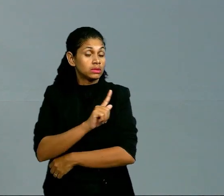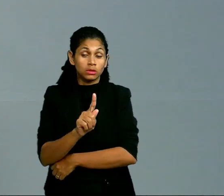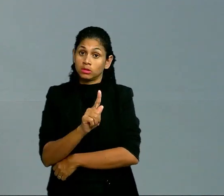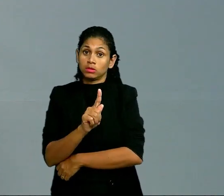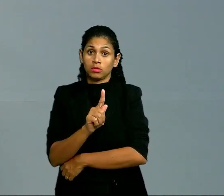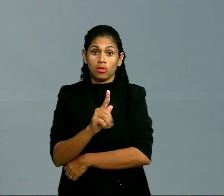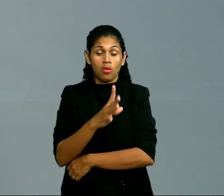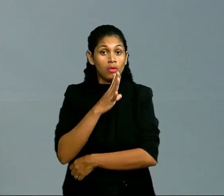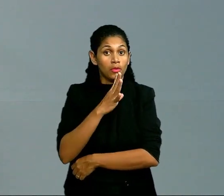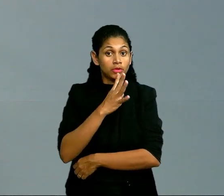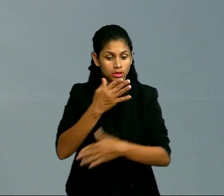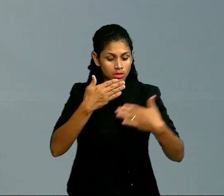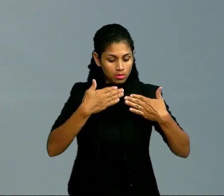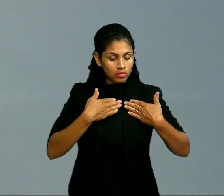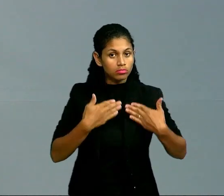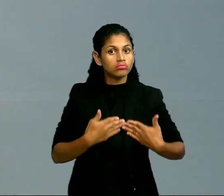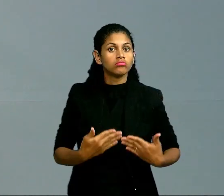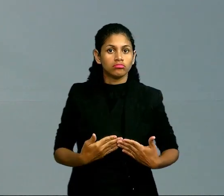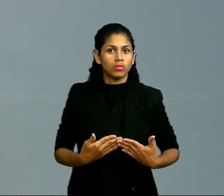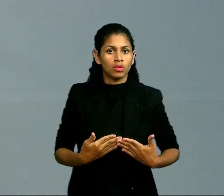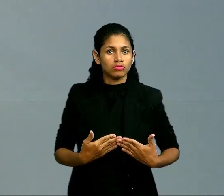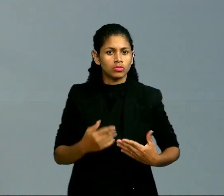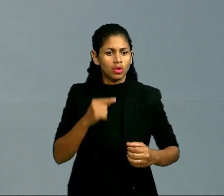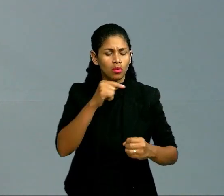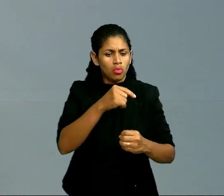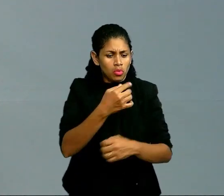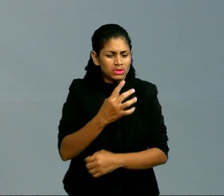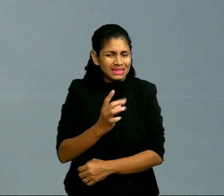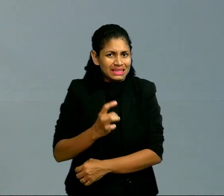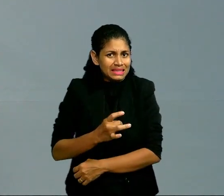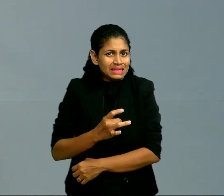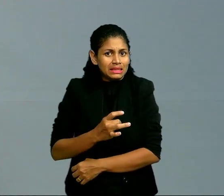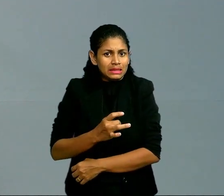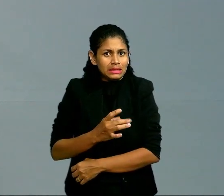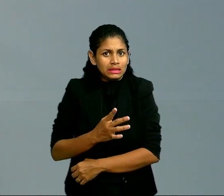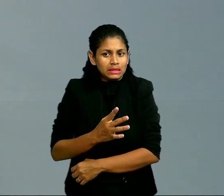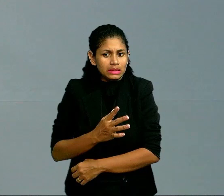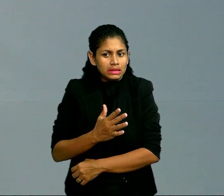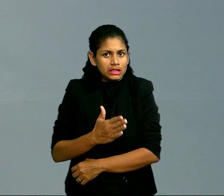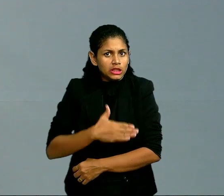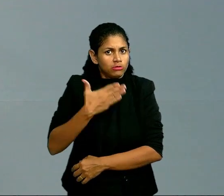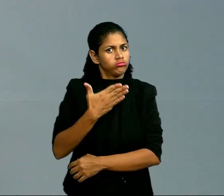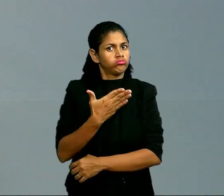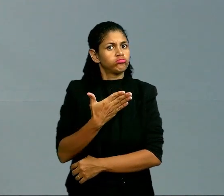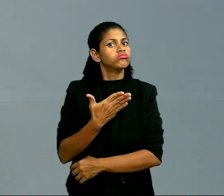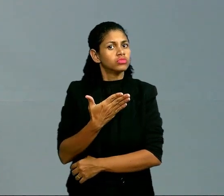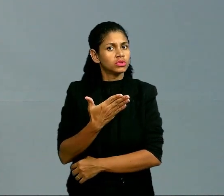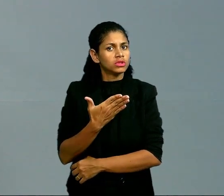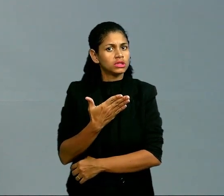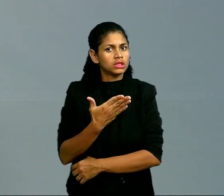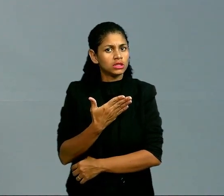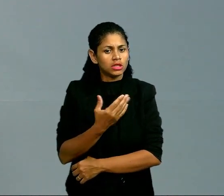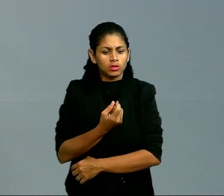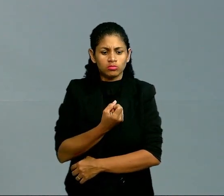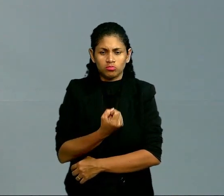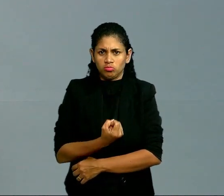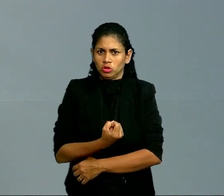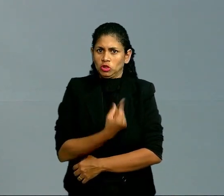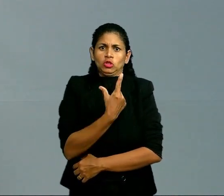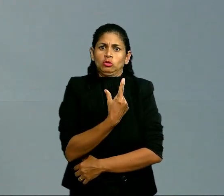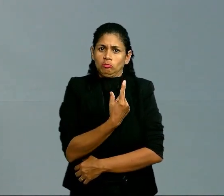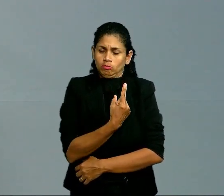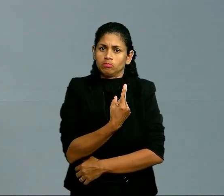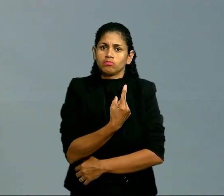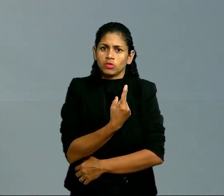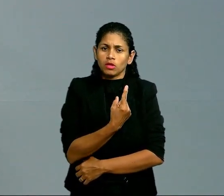é considerado um corpo estranho dentro do nosso organismo. Um vírus, por exemplo, quando ele entra ao nosso